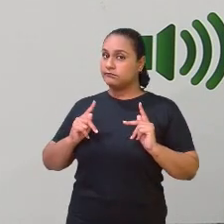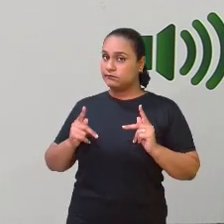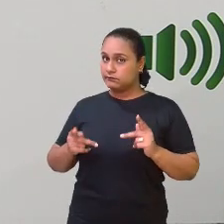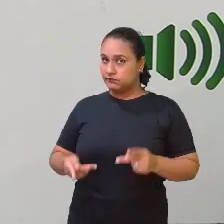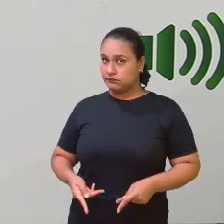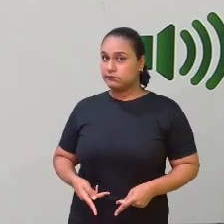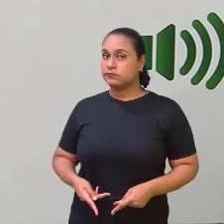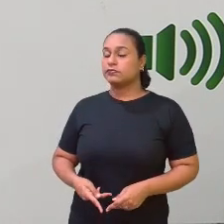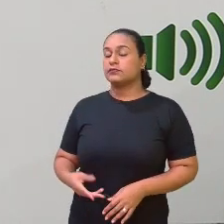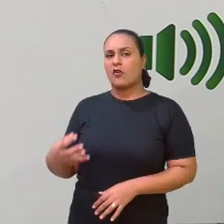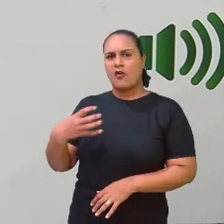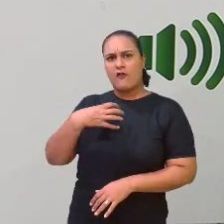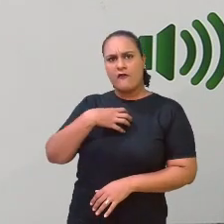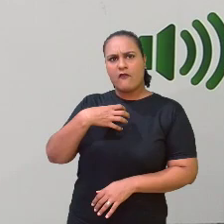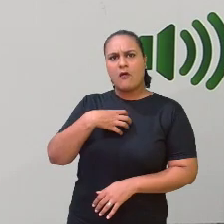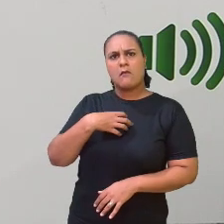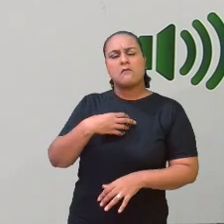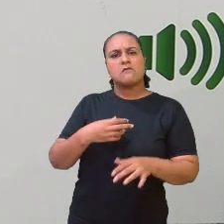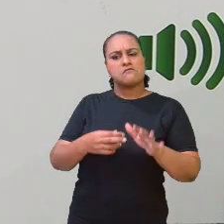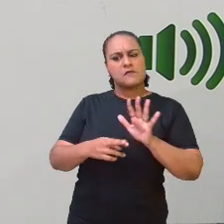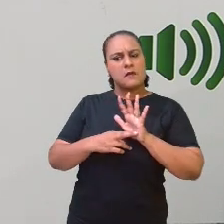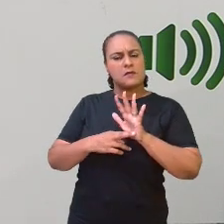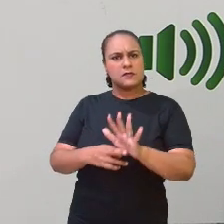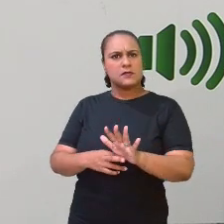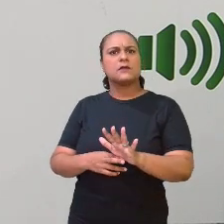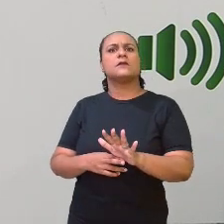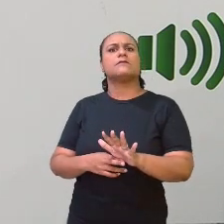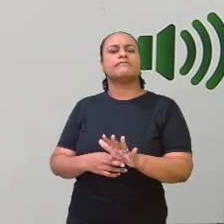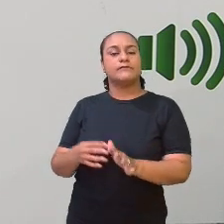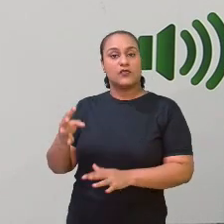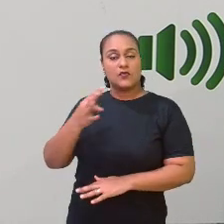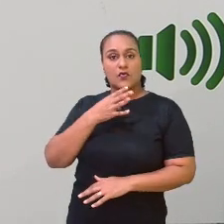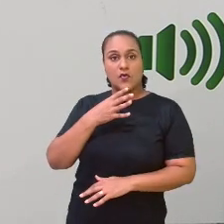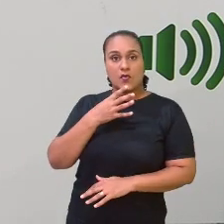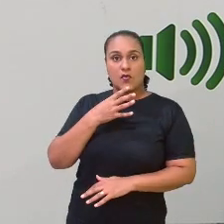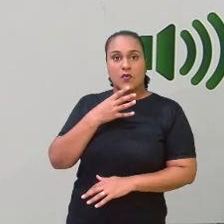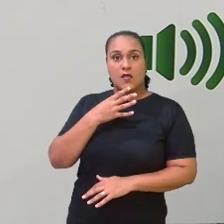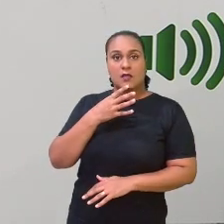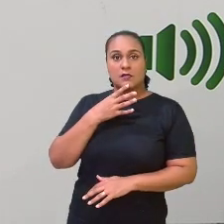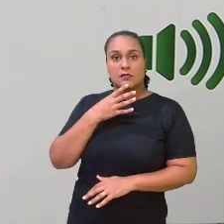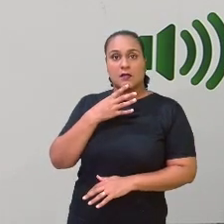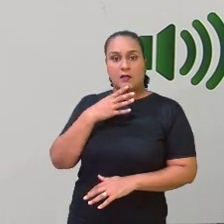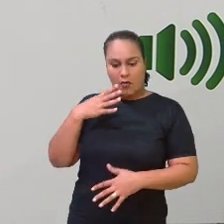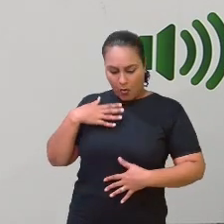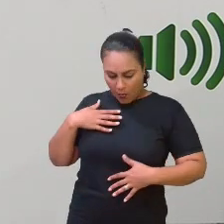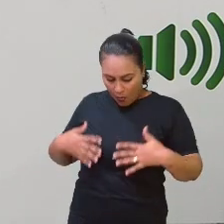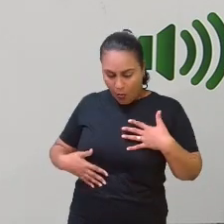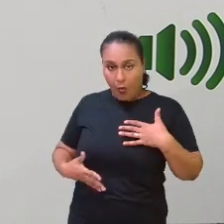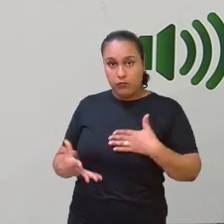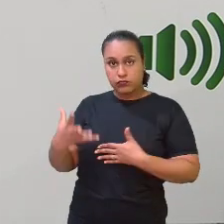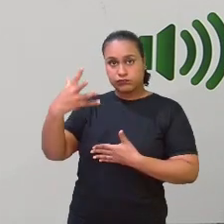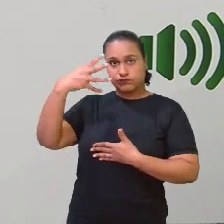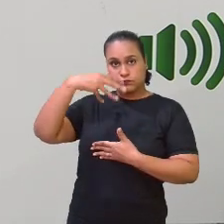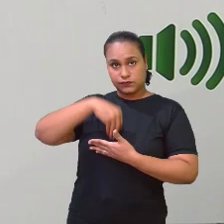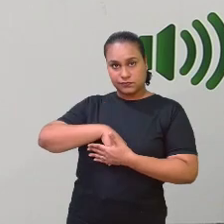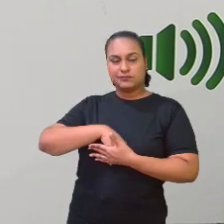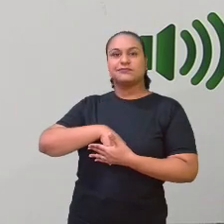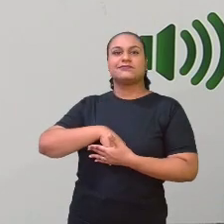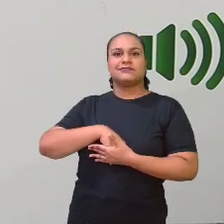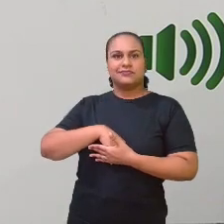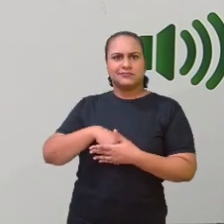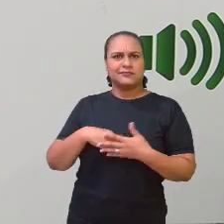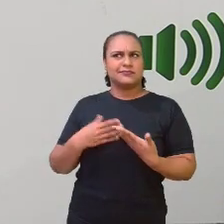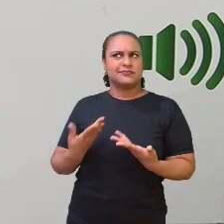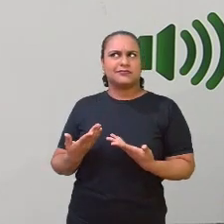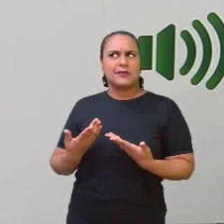São formas de você saber, de você conhecer a anatomia do corpo, né? Onde é que ele está